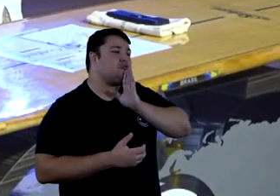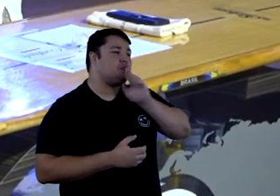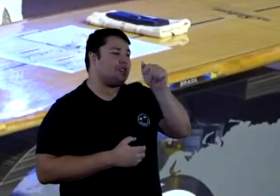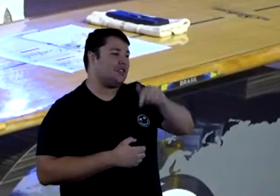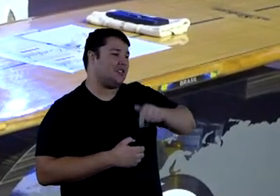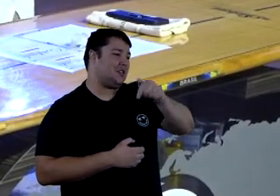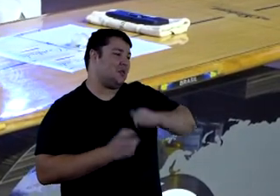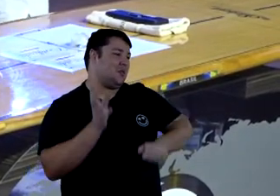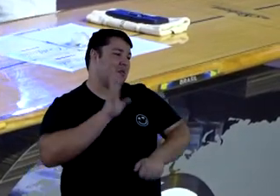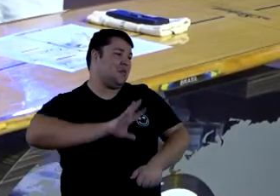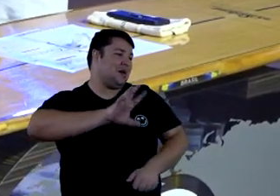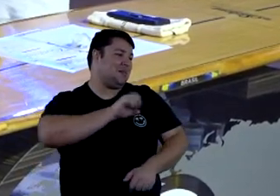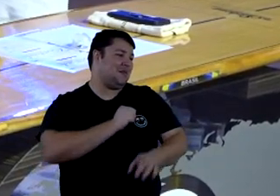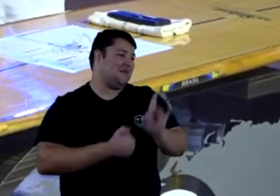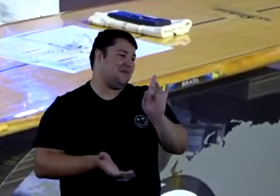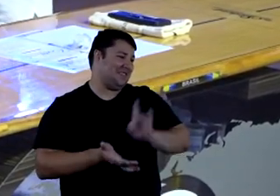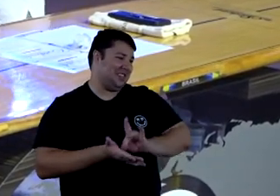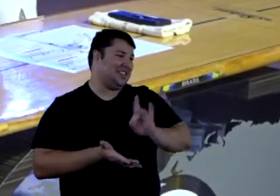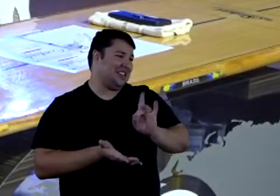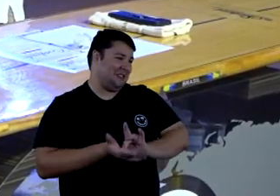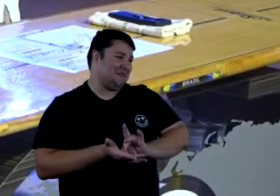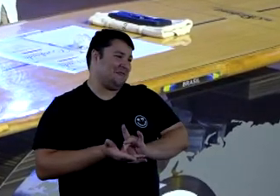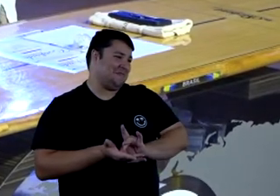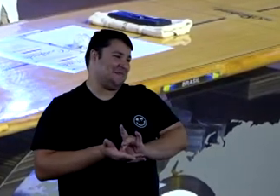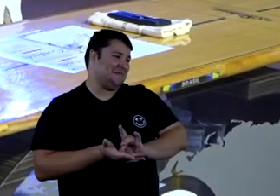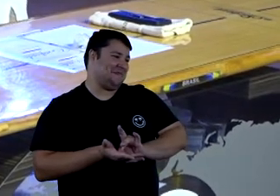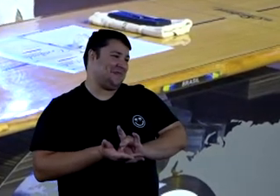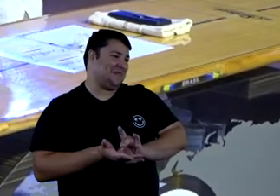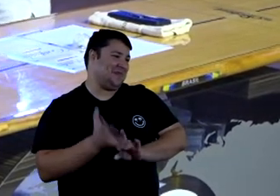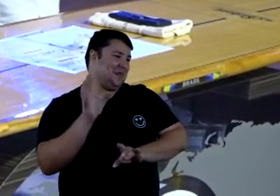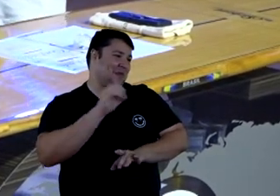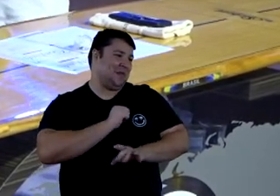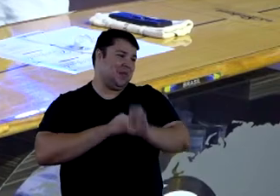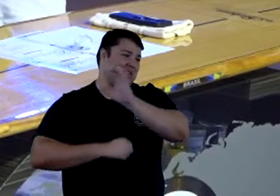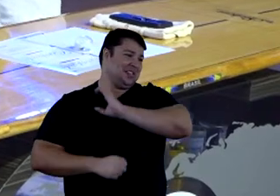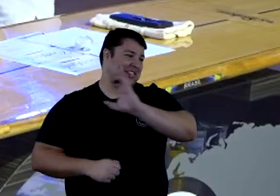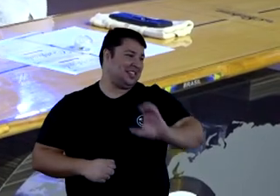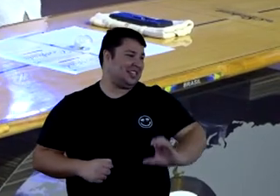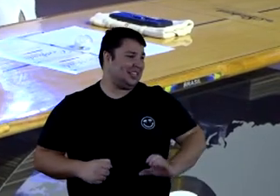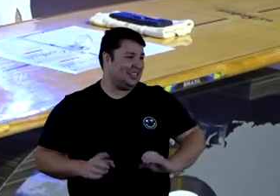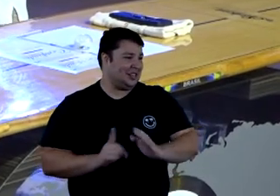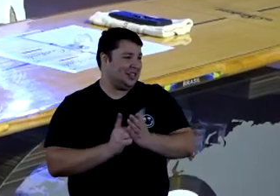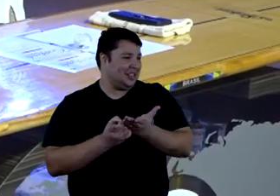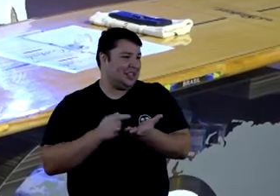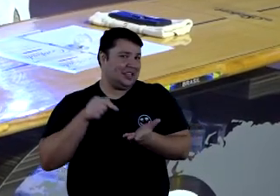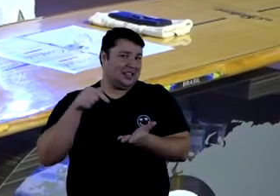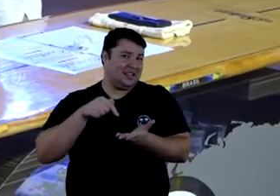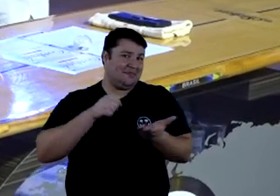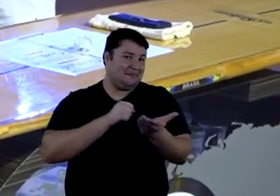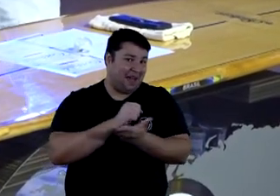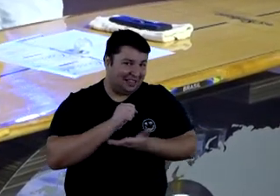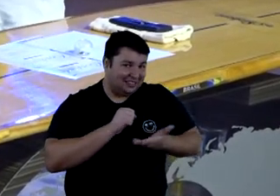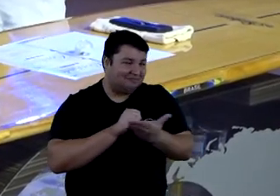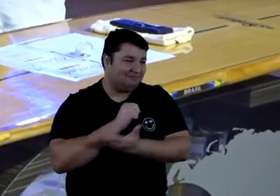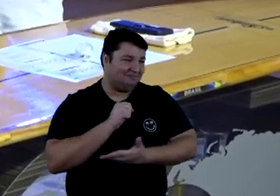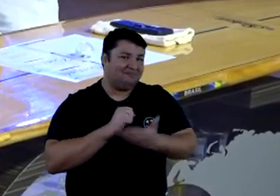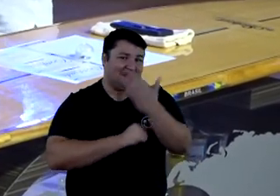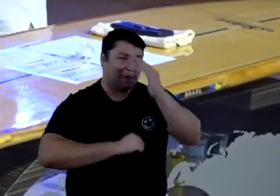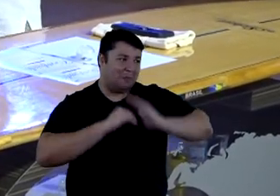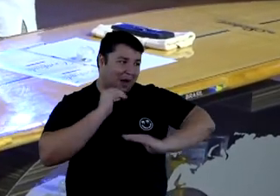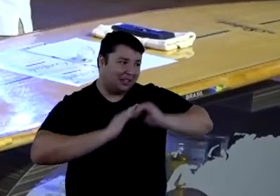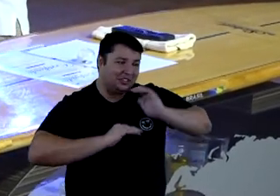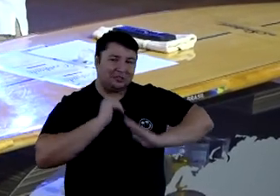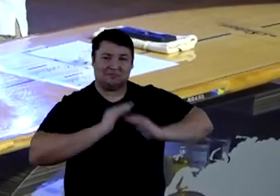o verdadeiro amor, né? O amor de Cristo, pautado na palavra, nas